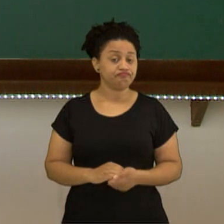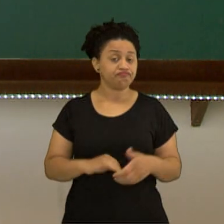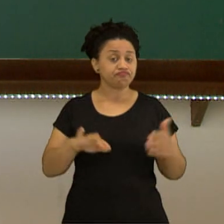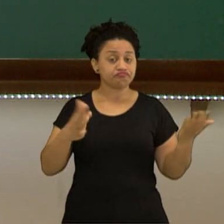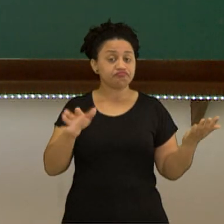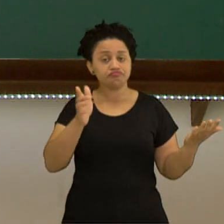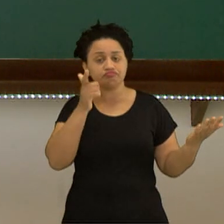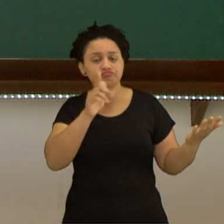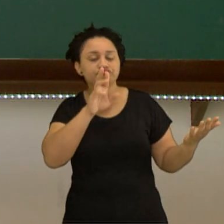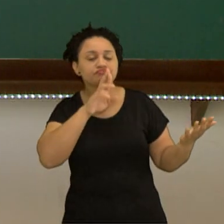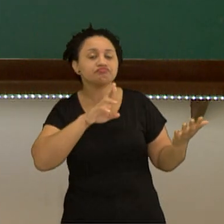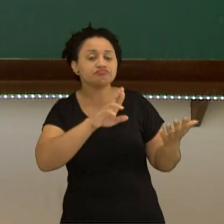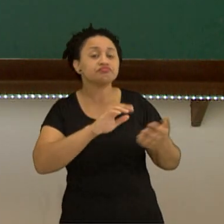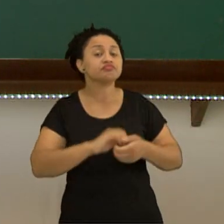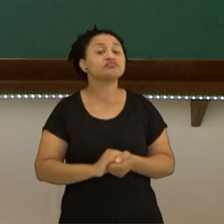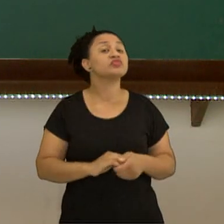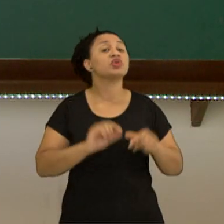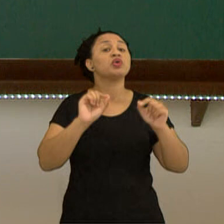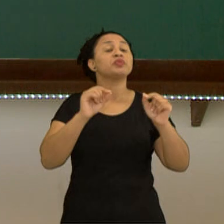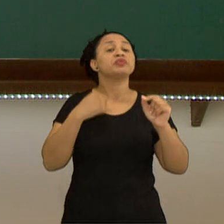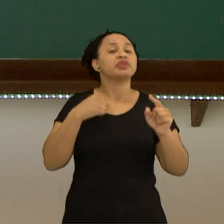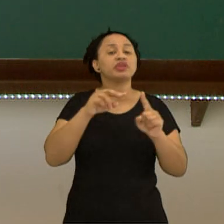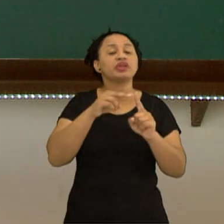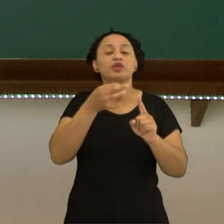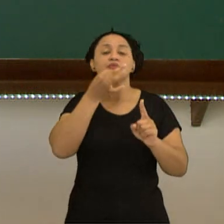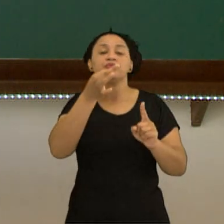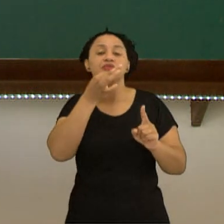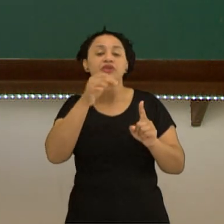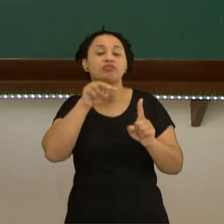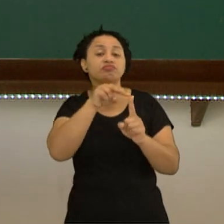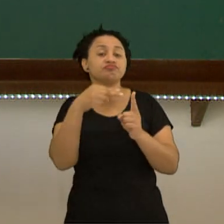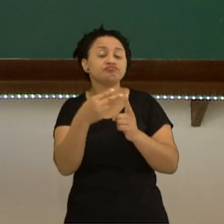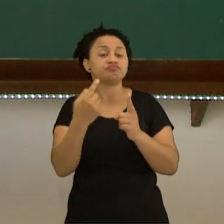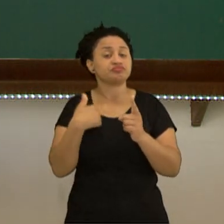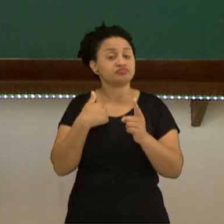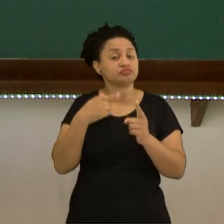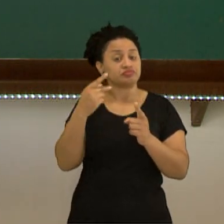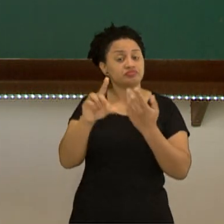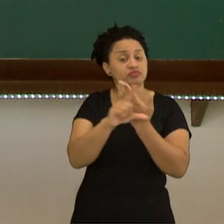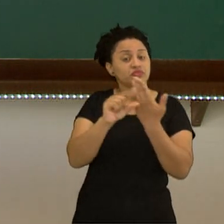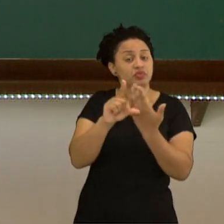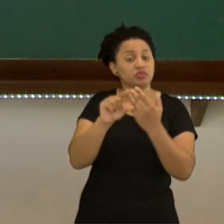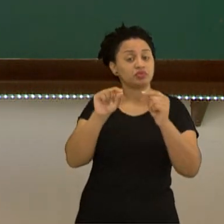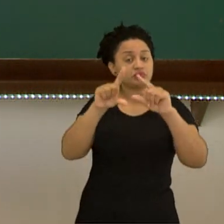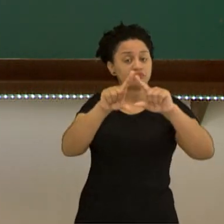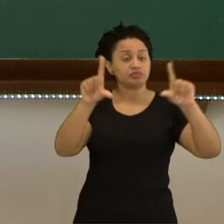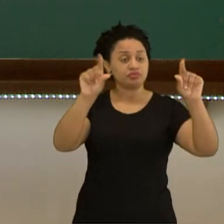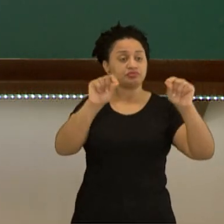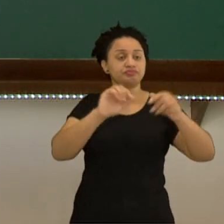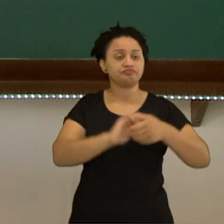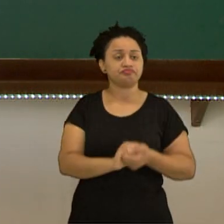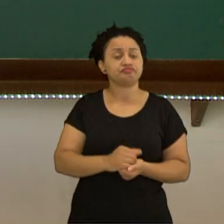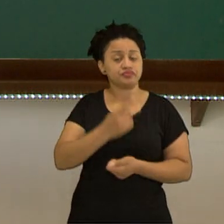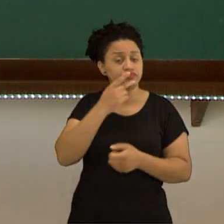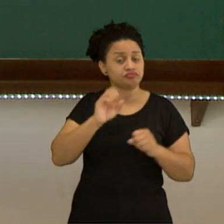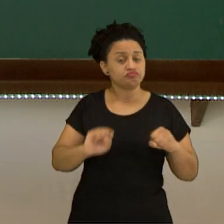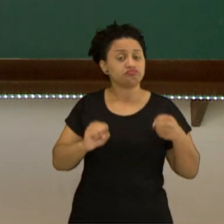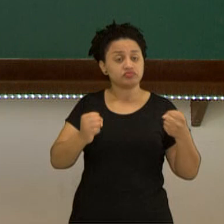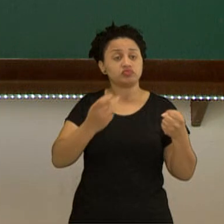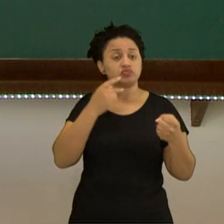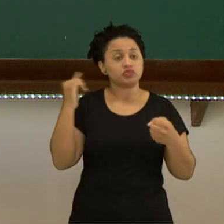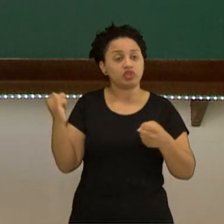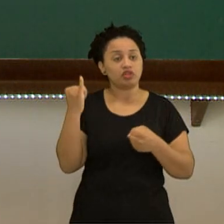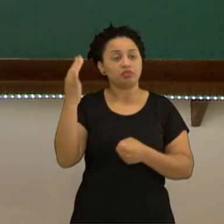Respondeu? Então, qual é a tese defendida por ela nesse trecho? Ela defende que é importante conhecer